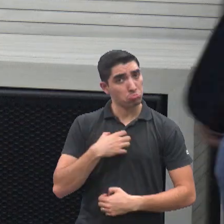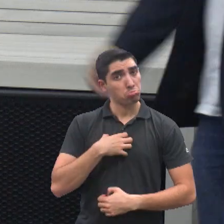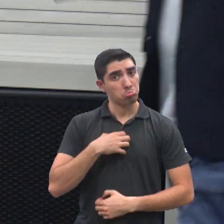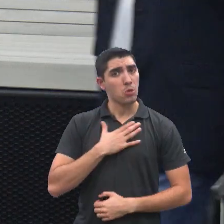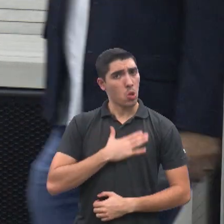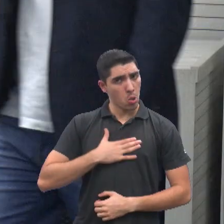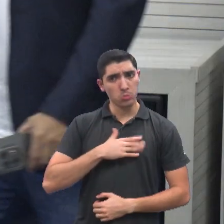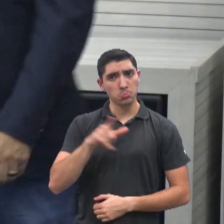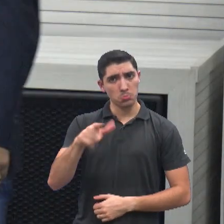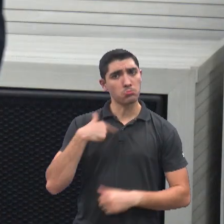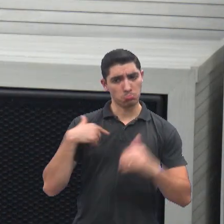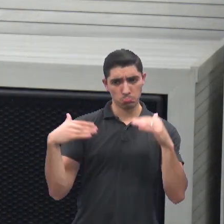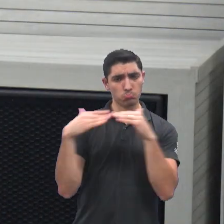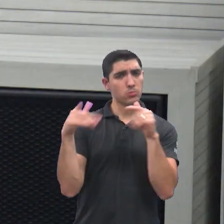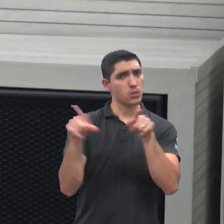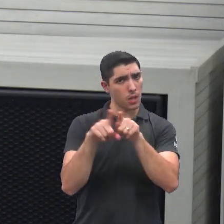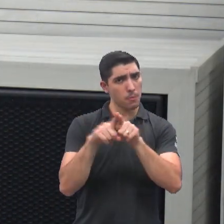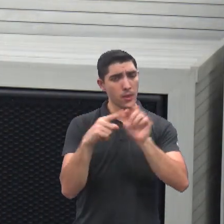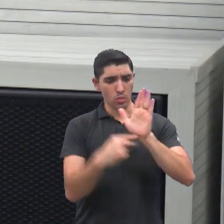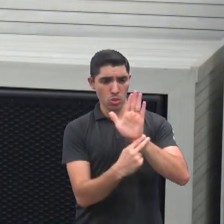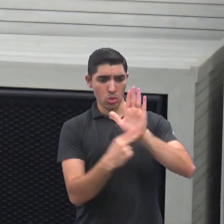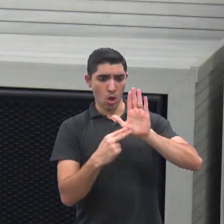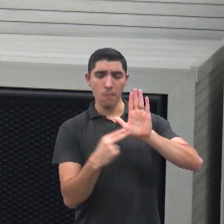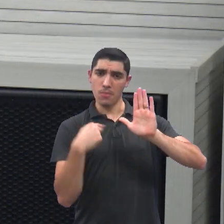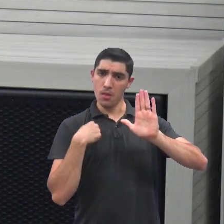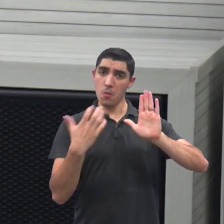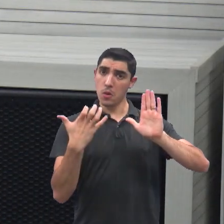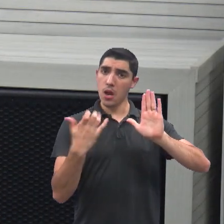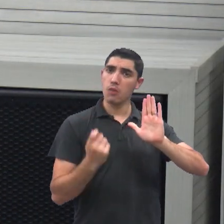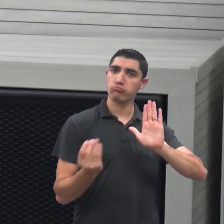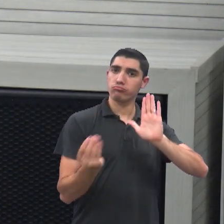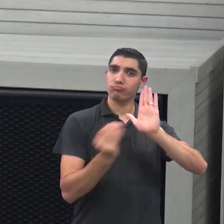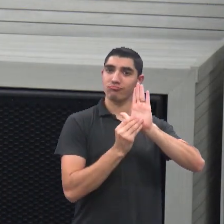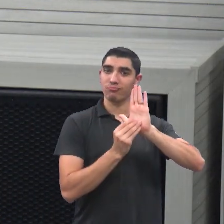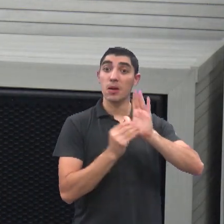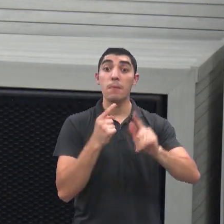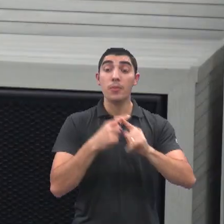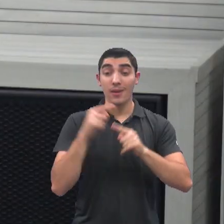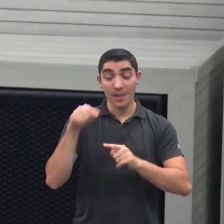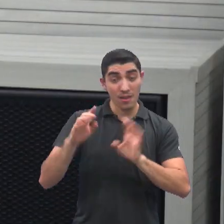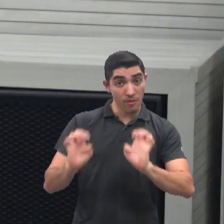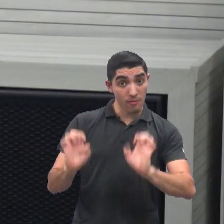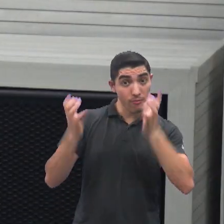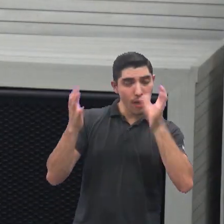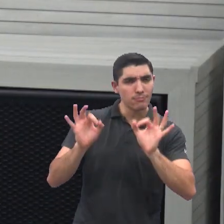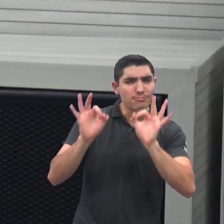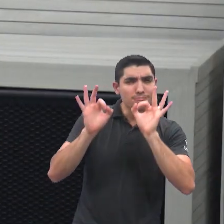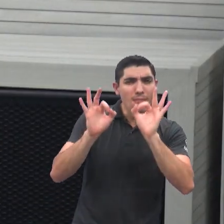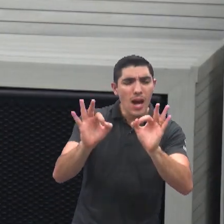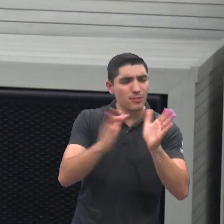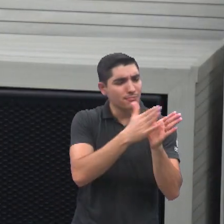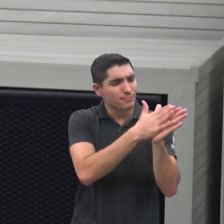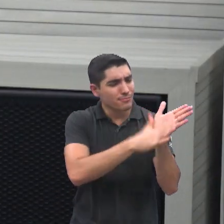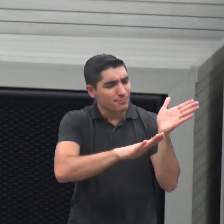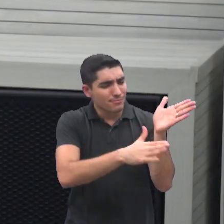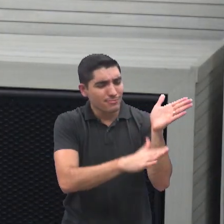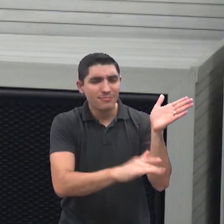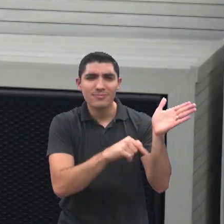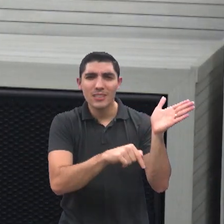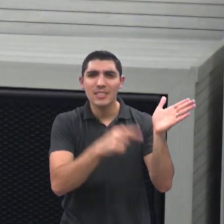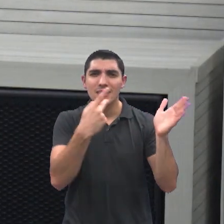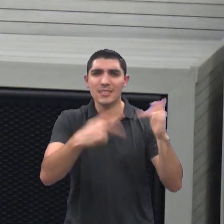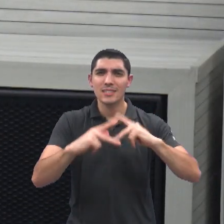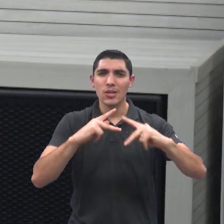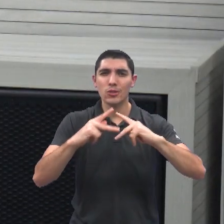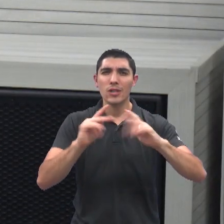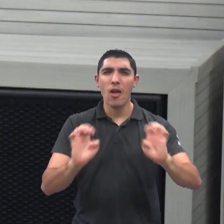favorável, a minha coautoria, porque é um evento que faz parte do calendário e um evento de altíssima qualidade, e eu